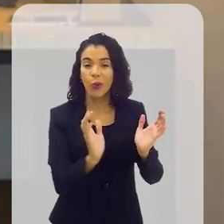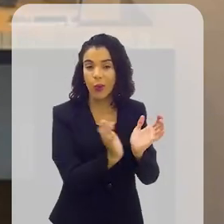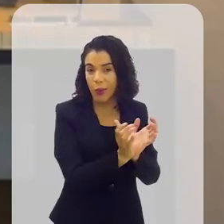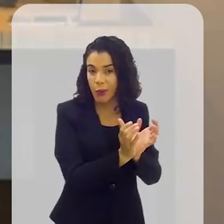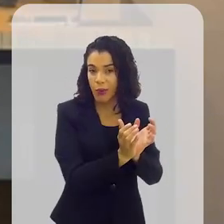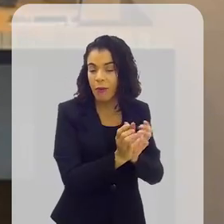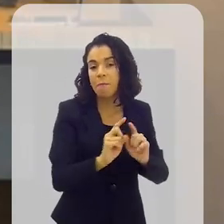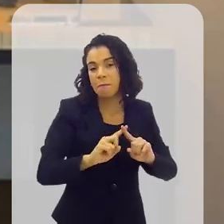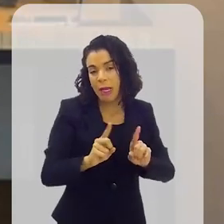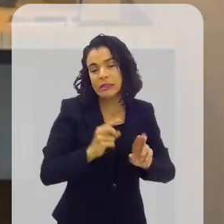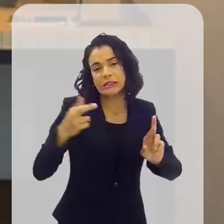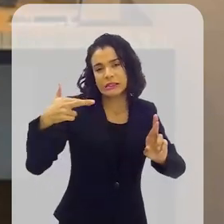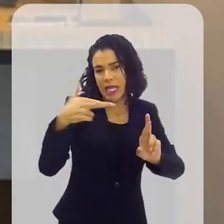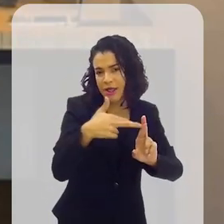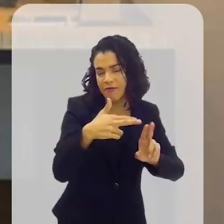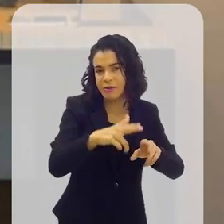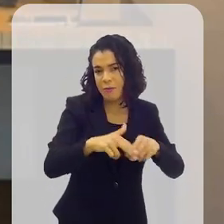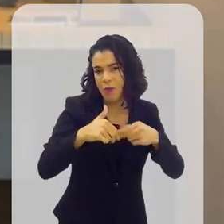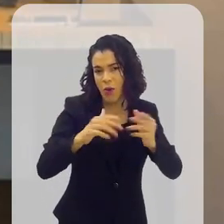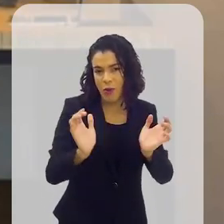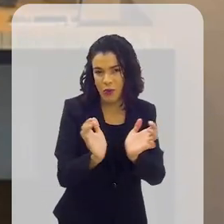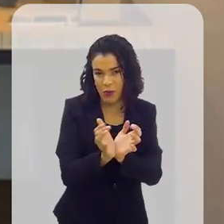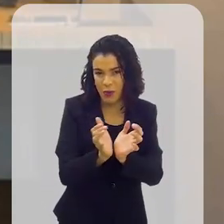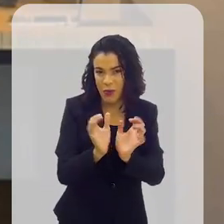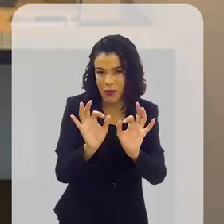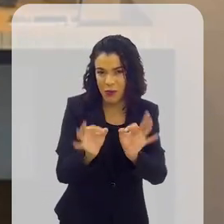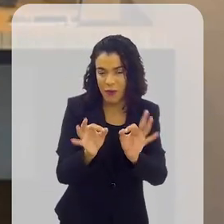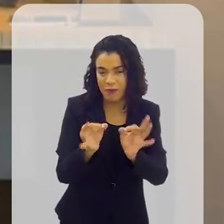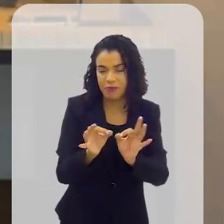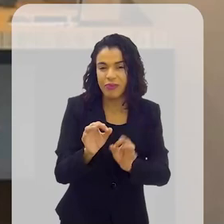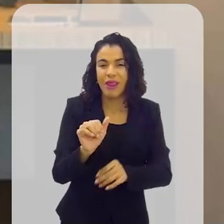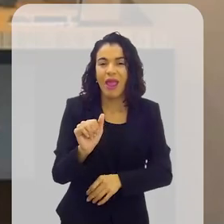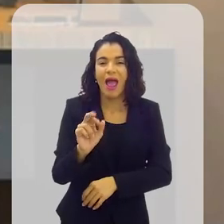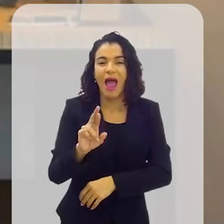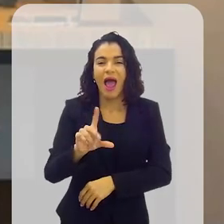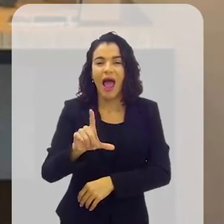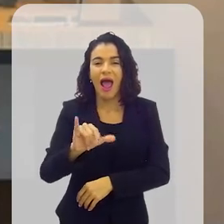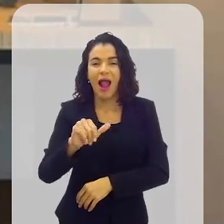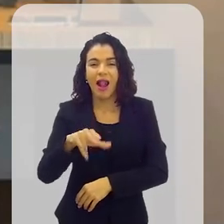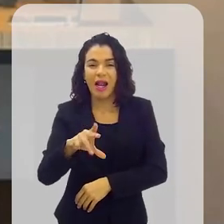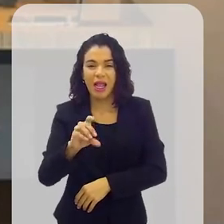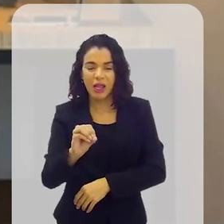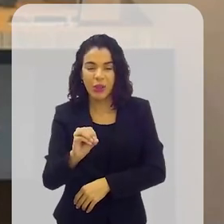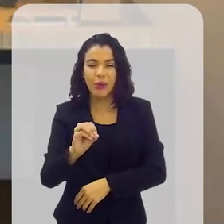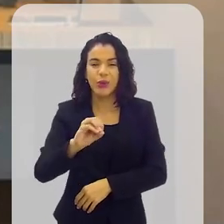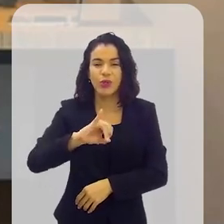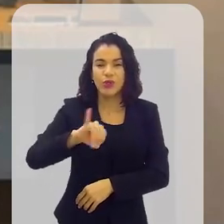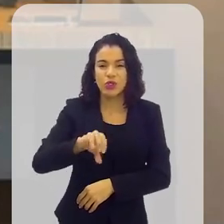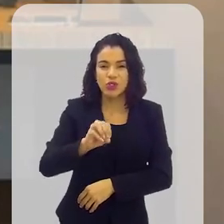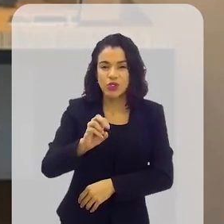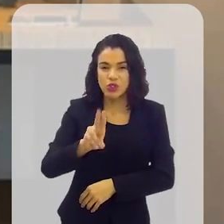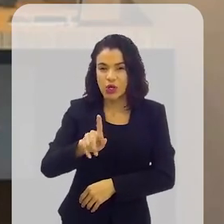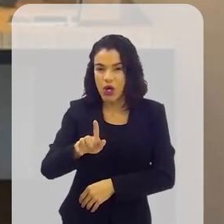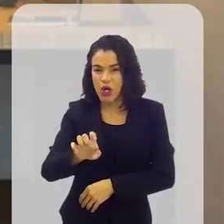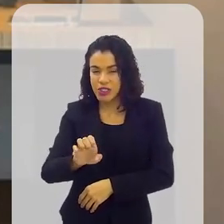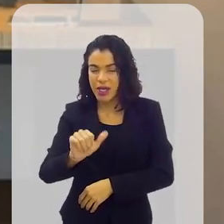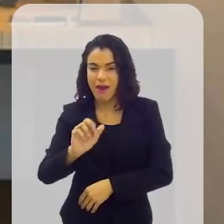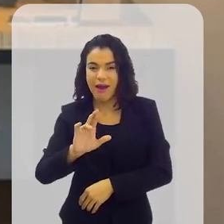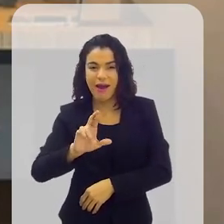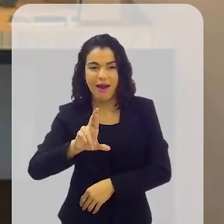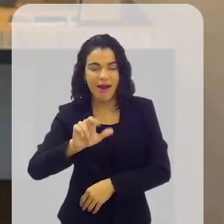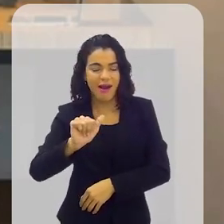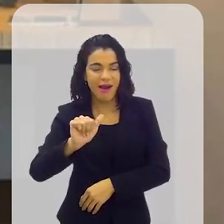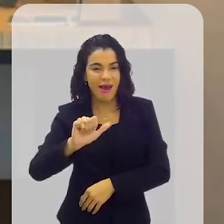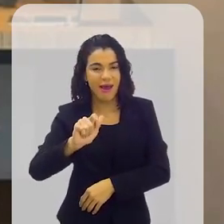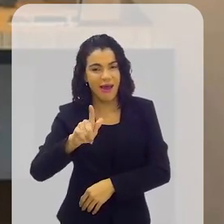fundo de quintal, mas que também são uma referência por causa do grupo, como Arlindo Cruz, Jorge Aragão,